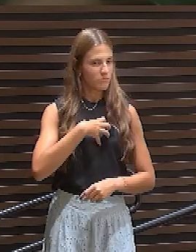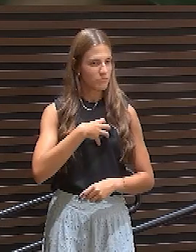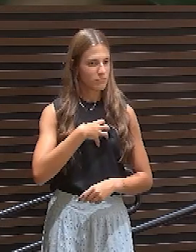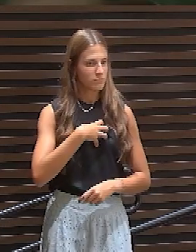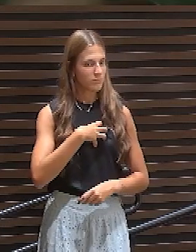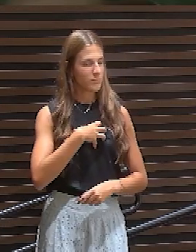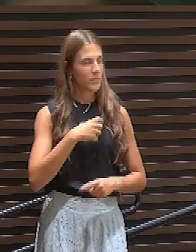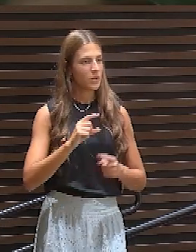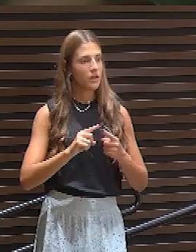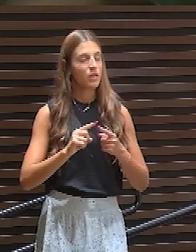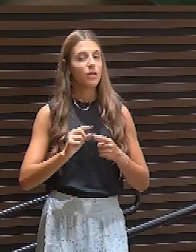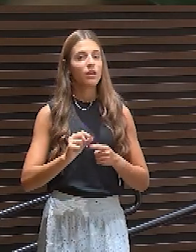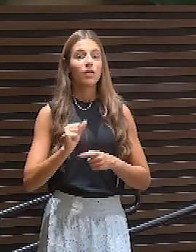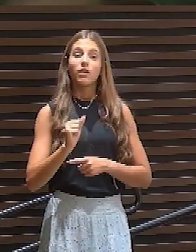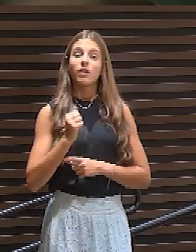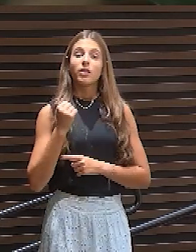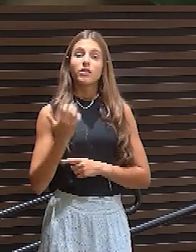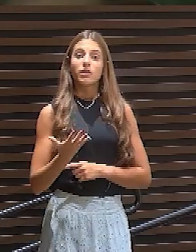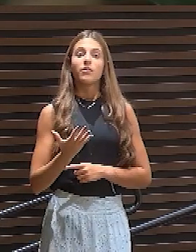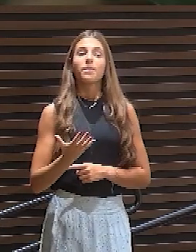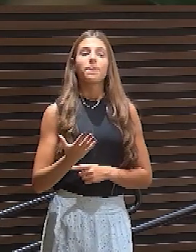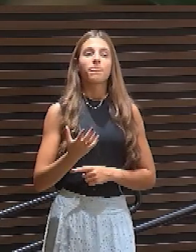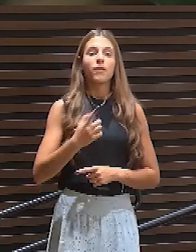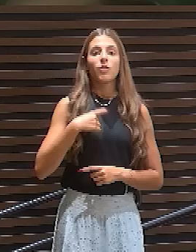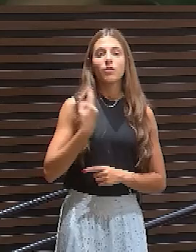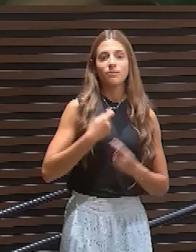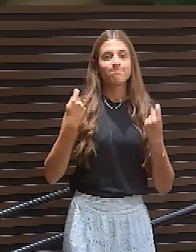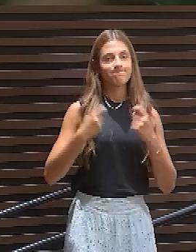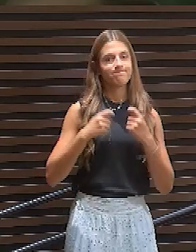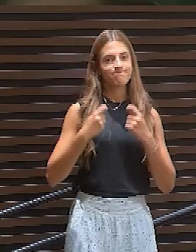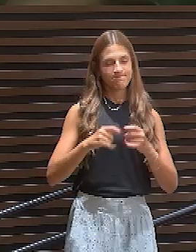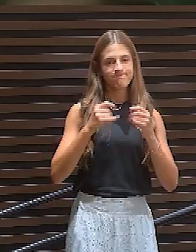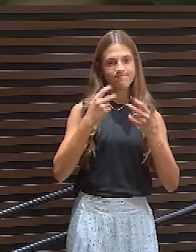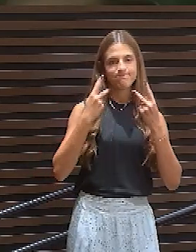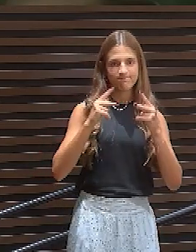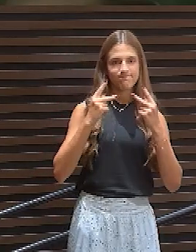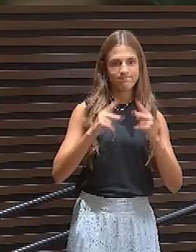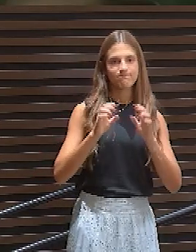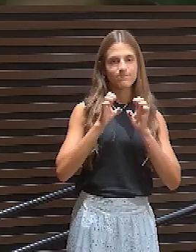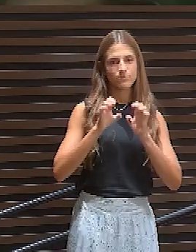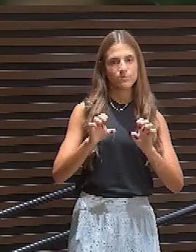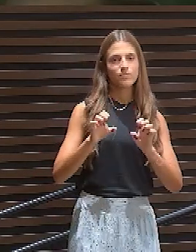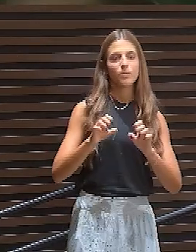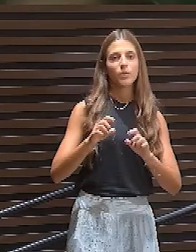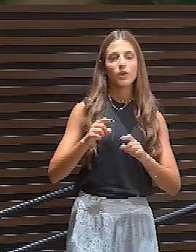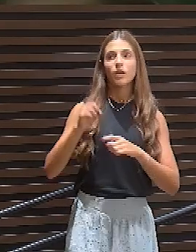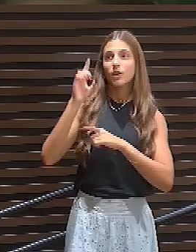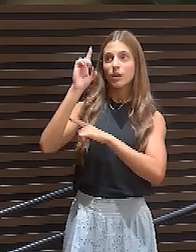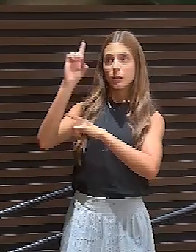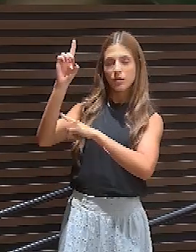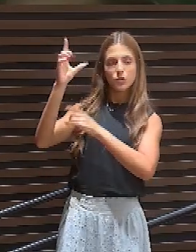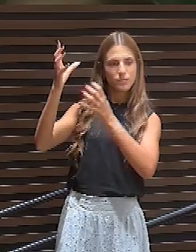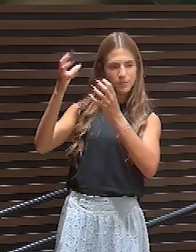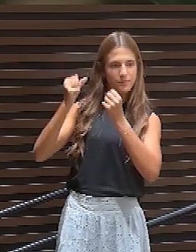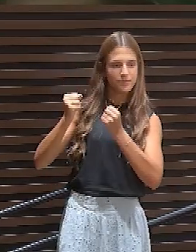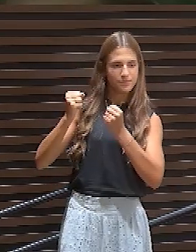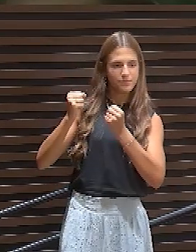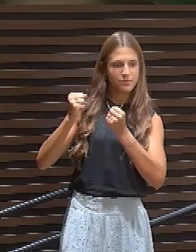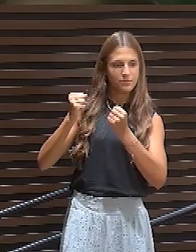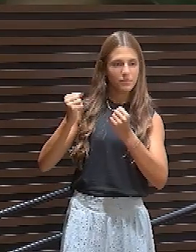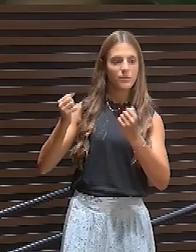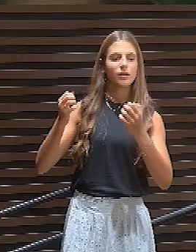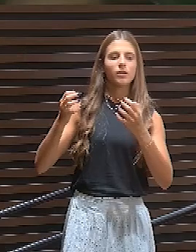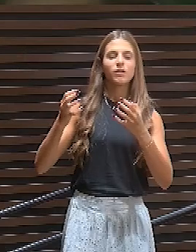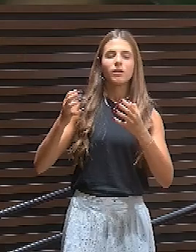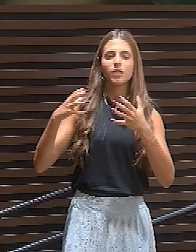Por isso que a nossa missão é pregar o Evangelho. Aprove a Deus salvar os que